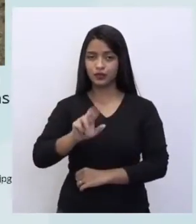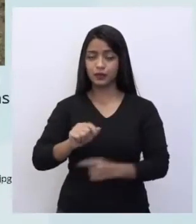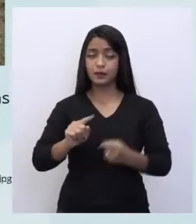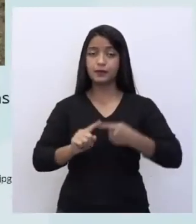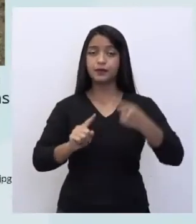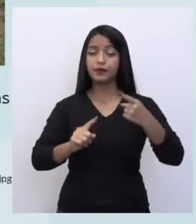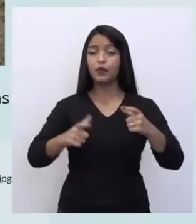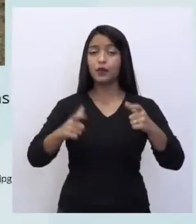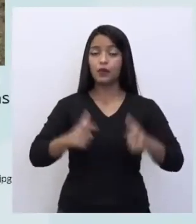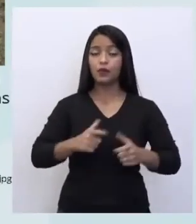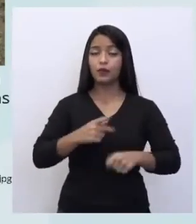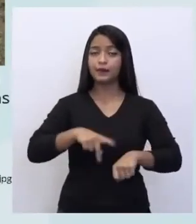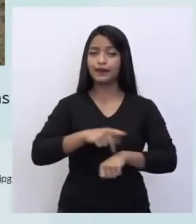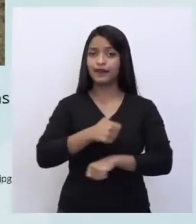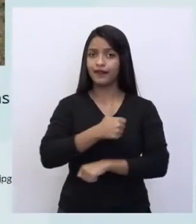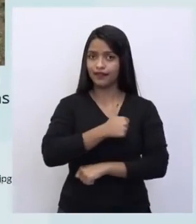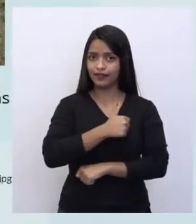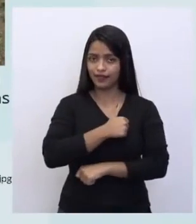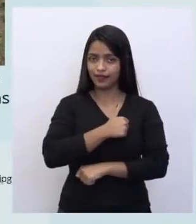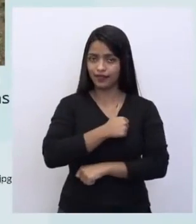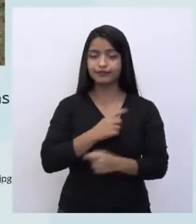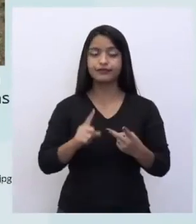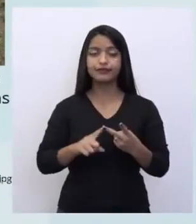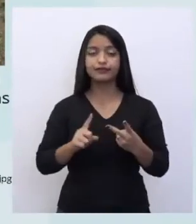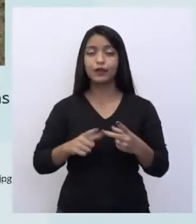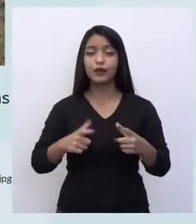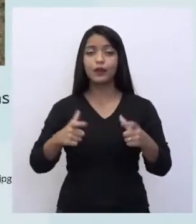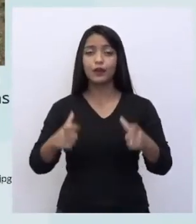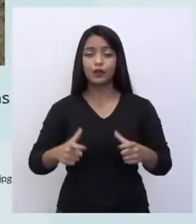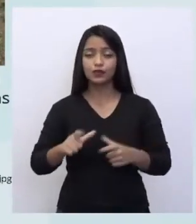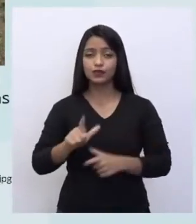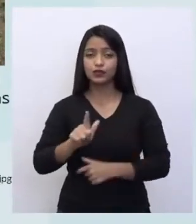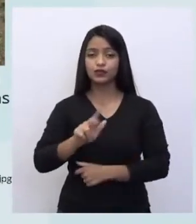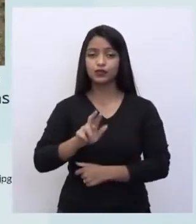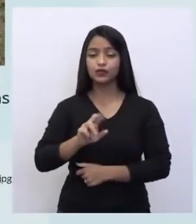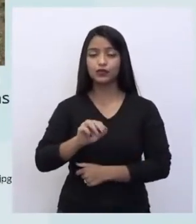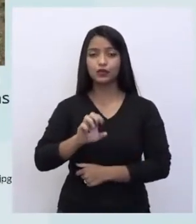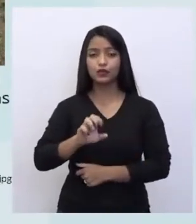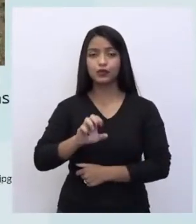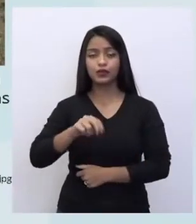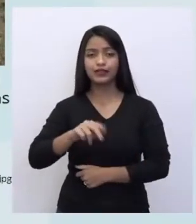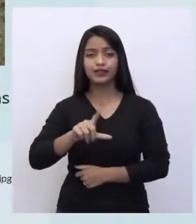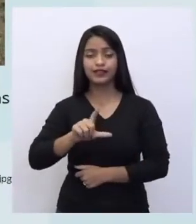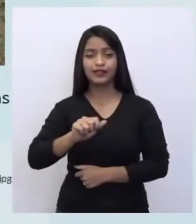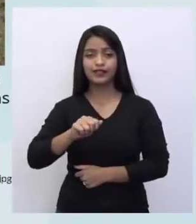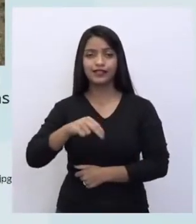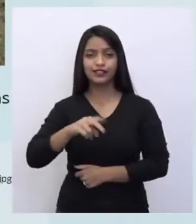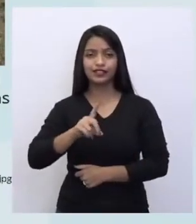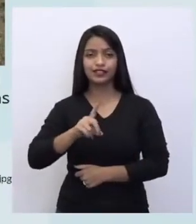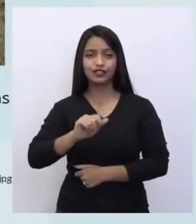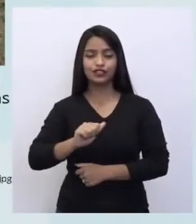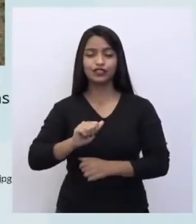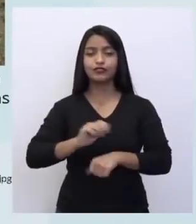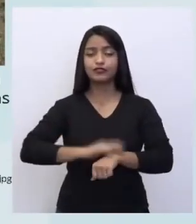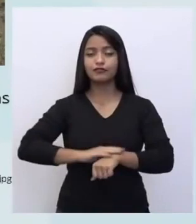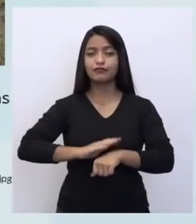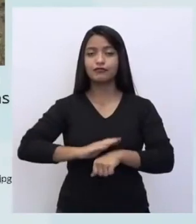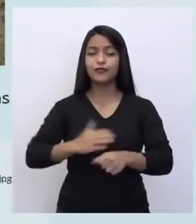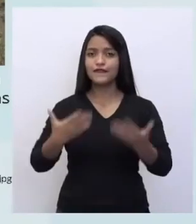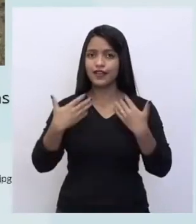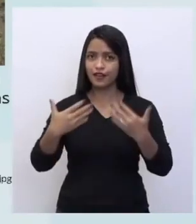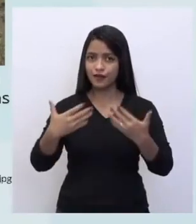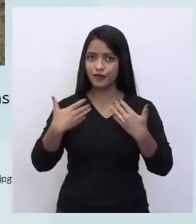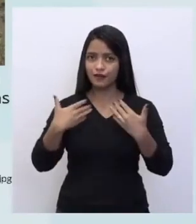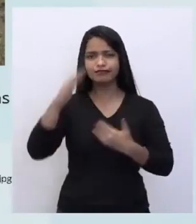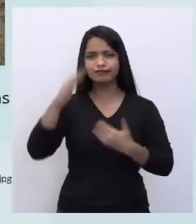Canadá e a segunda aí no verão da Groenlândia. Imagina o verão na Groenlândia, hein, professora? Deve ser muito, muito